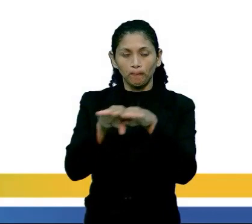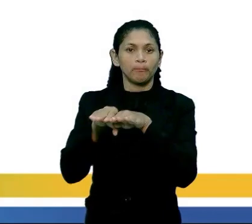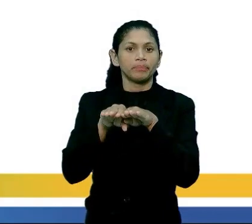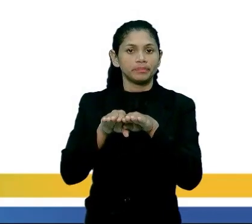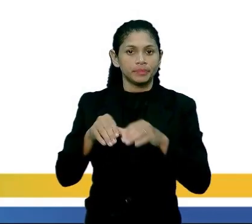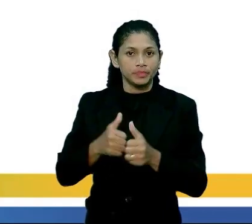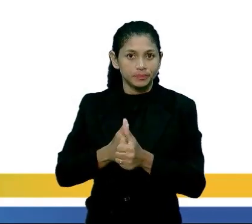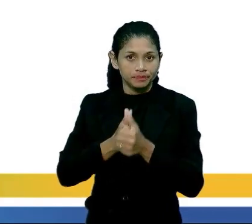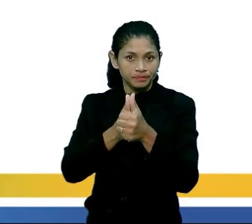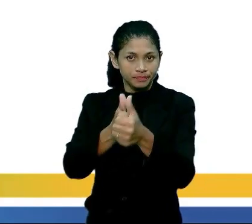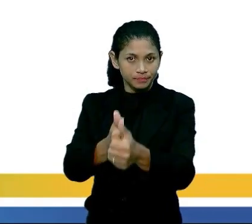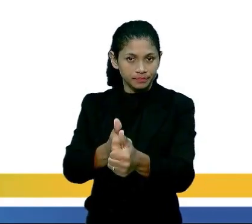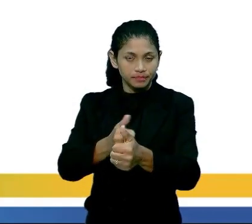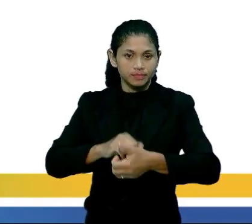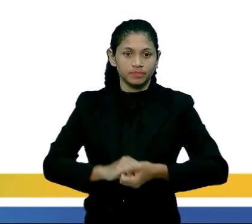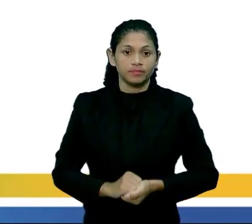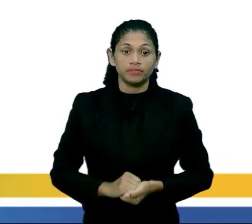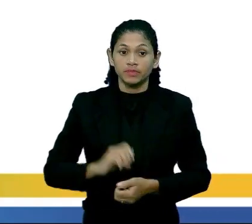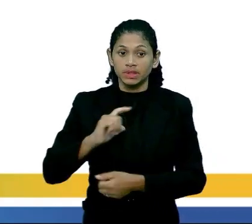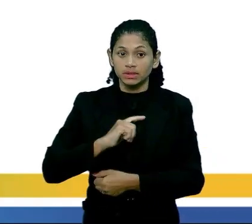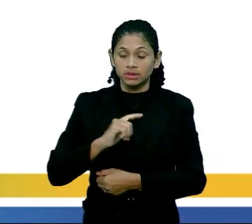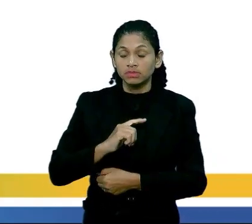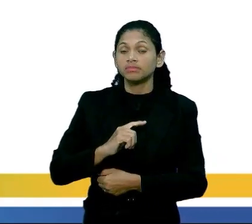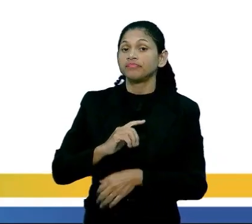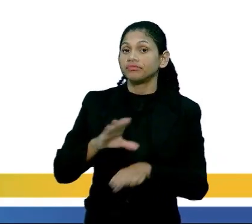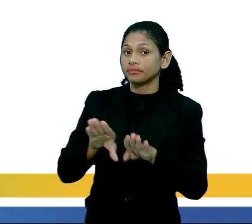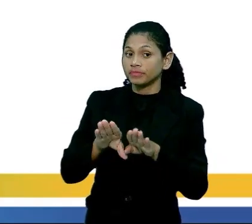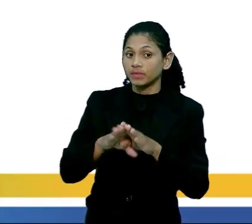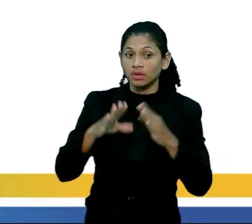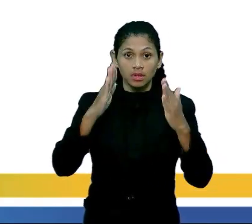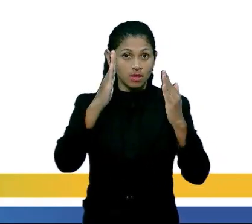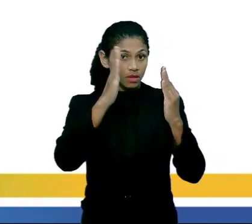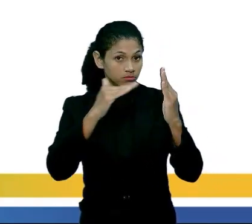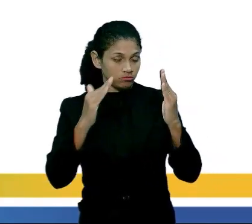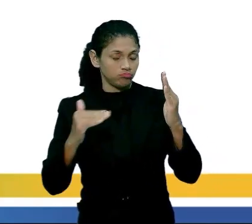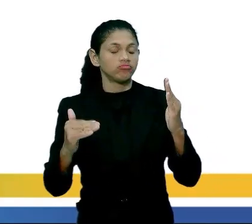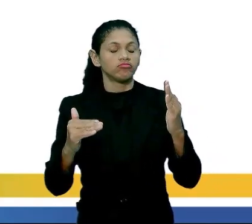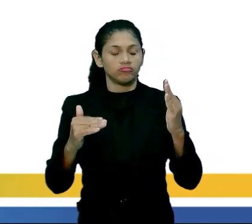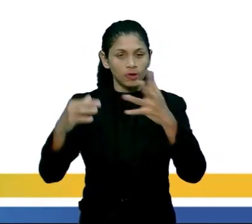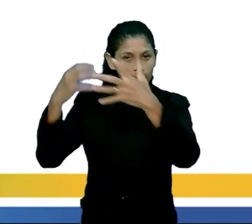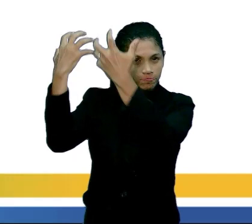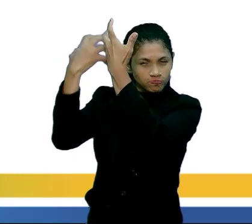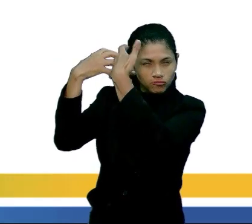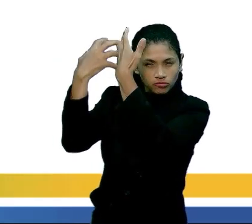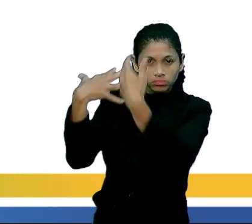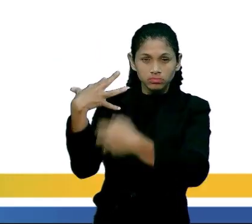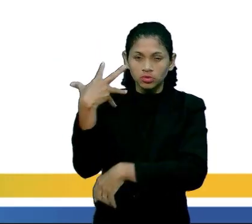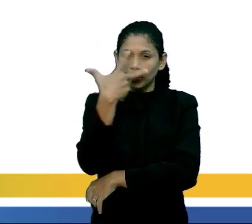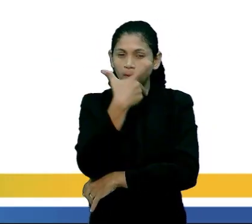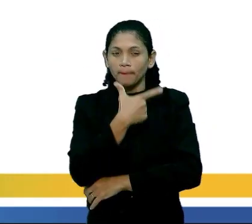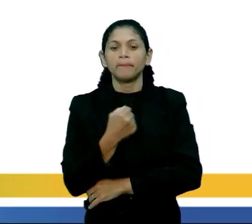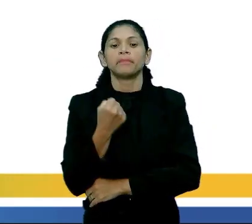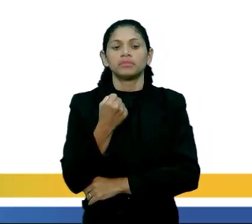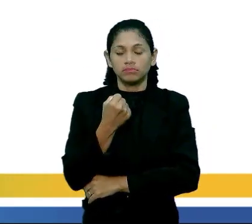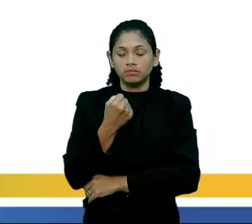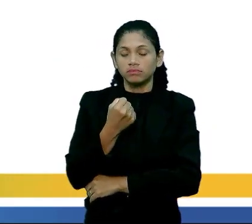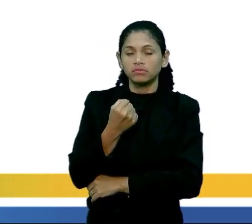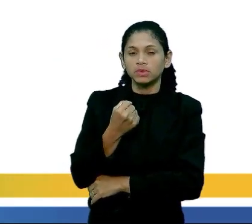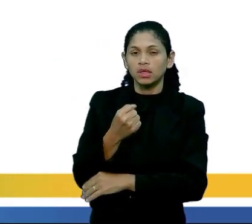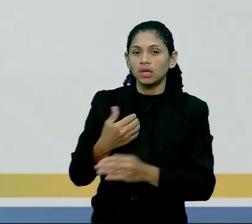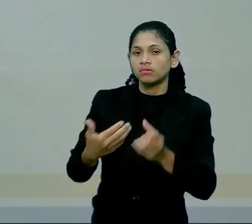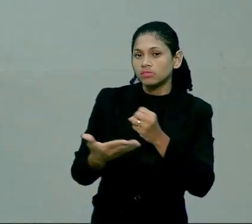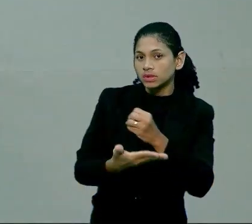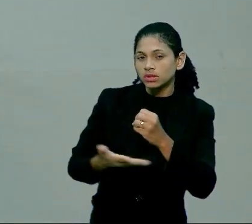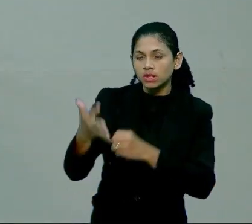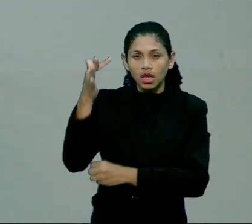e seguir. Além disso, a gente tem a estética, que é essa reflexão do belo, a gente pode ter isso como base na filosofia. A idealização